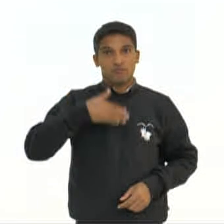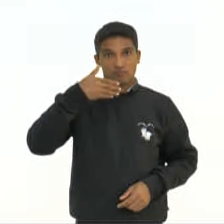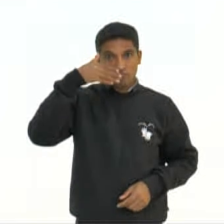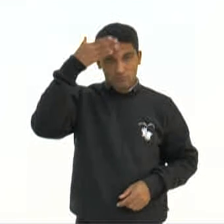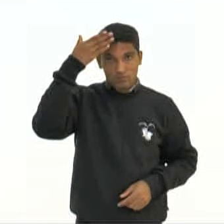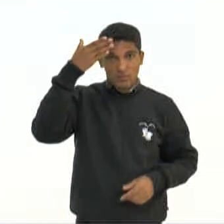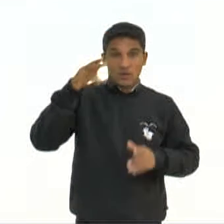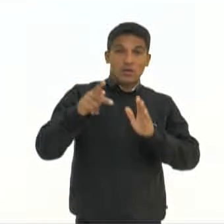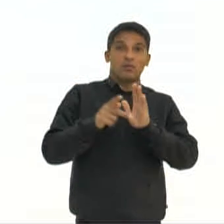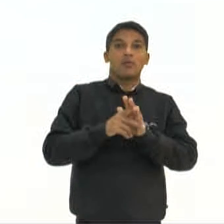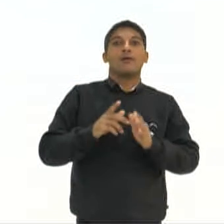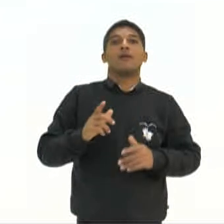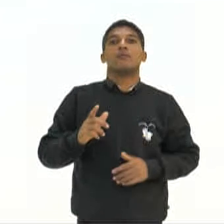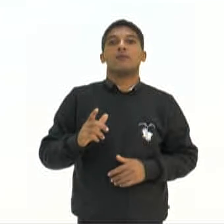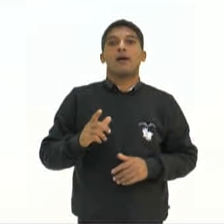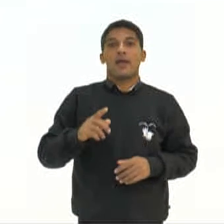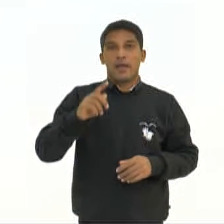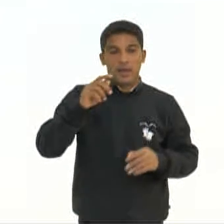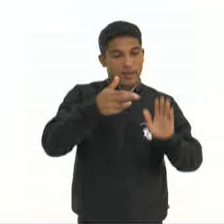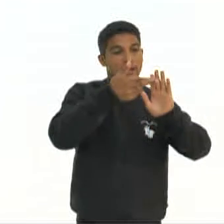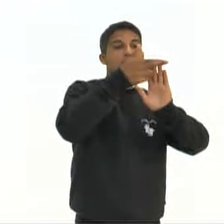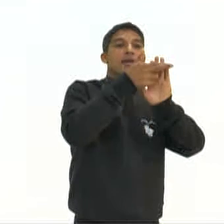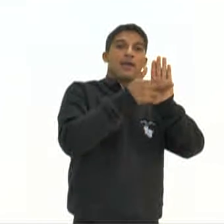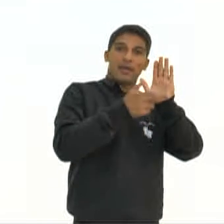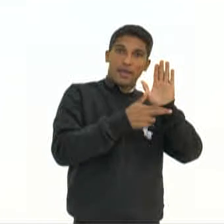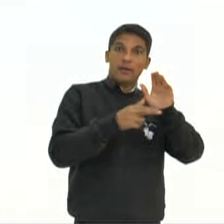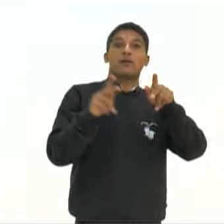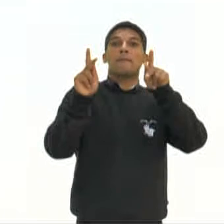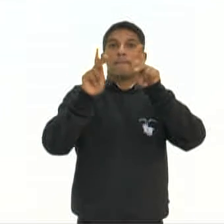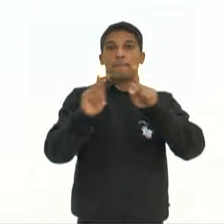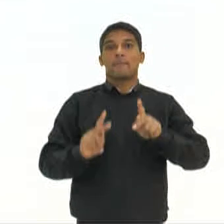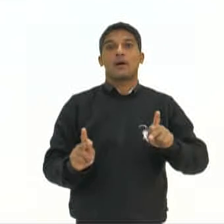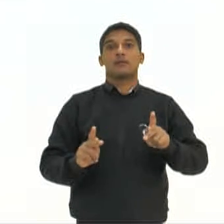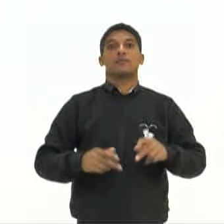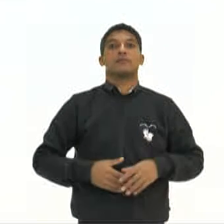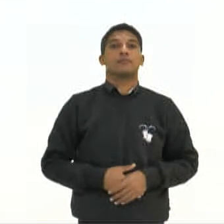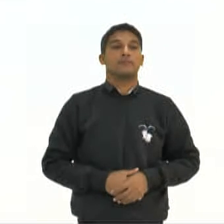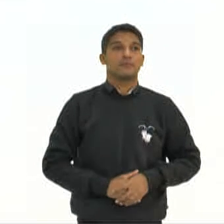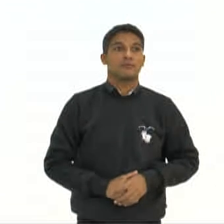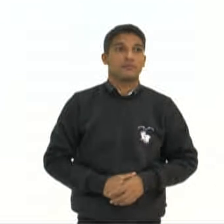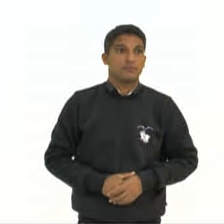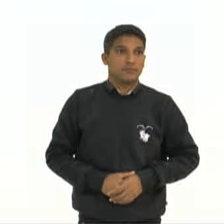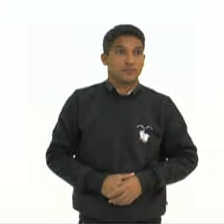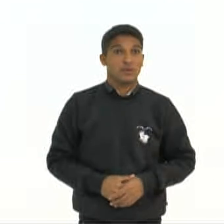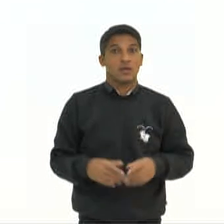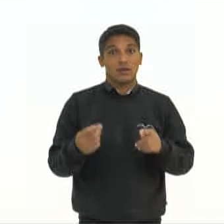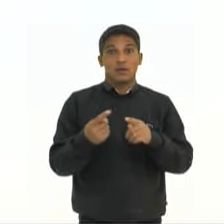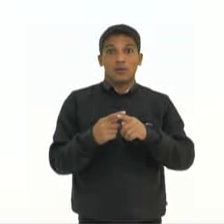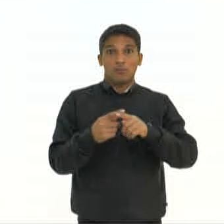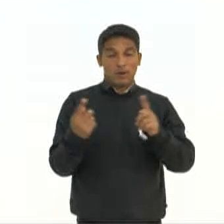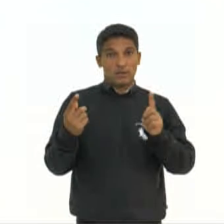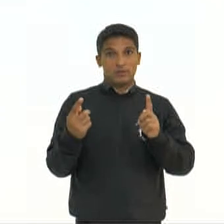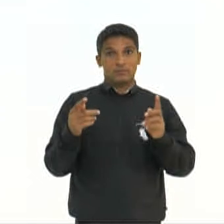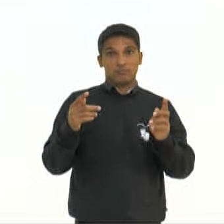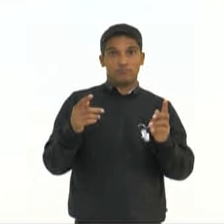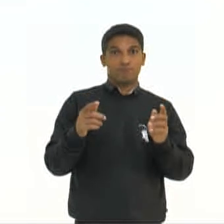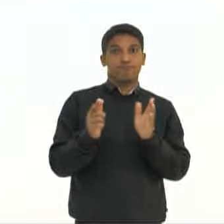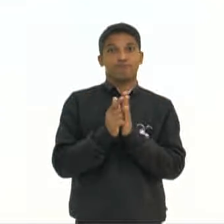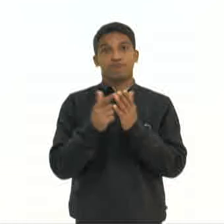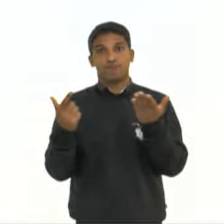muçulmanos, como também são chamados os adeptos do islamismo, envolvidos em conflitos e